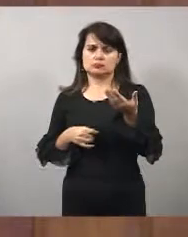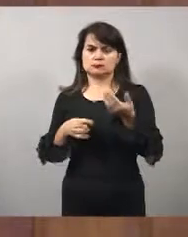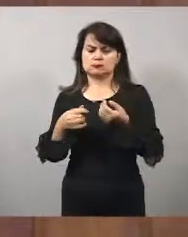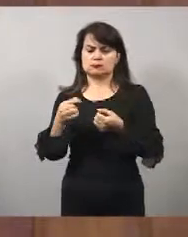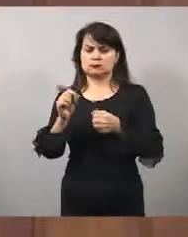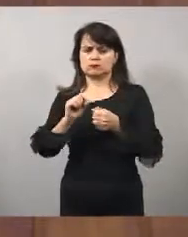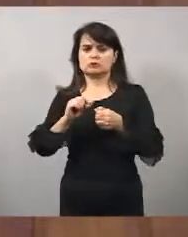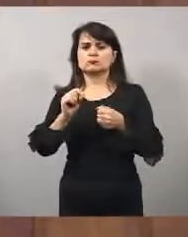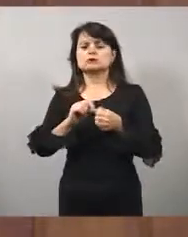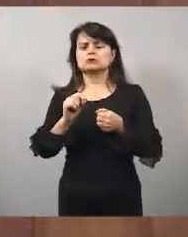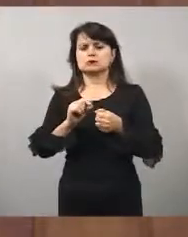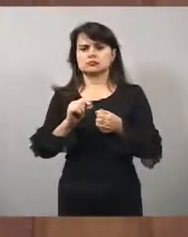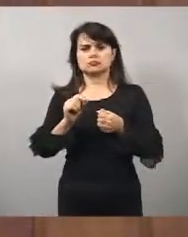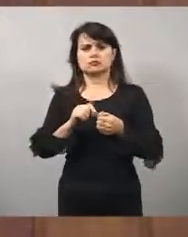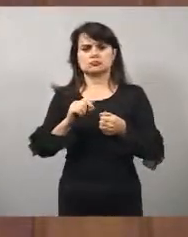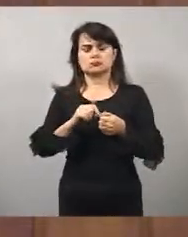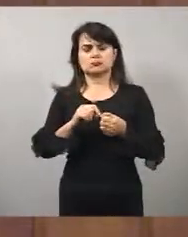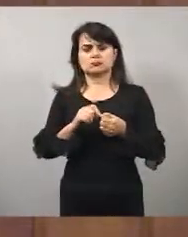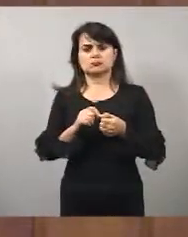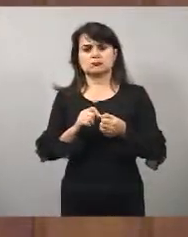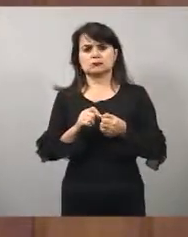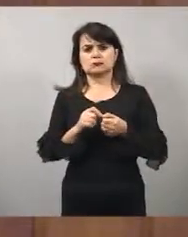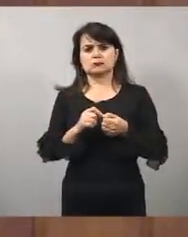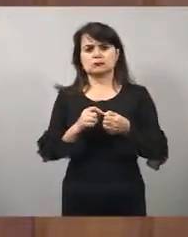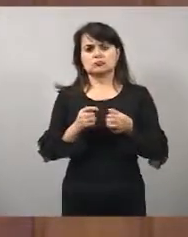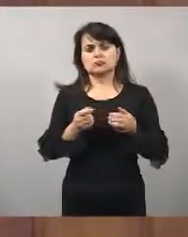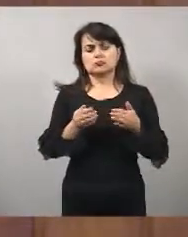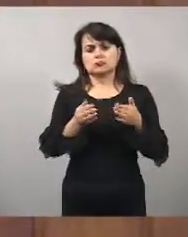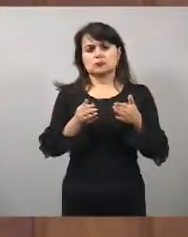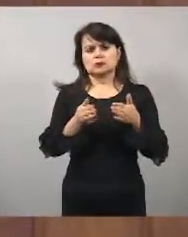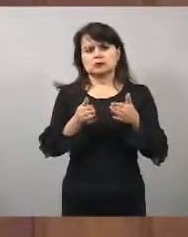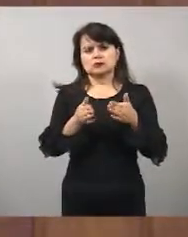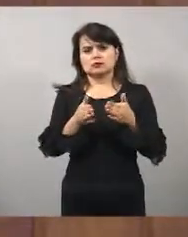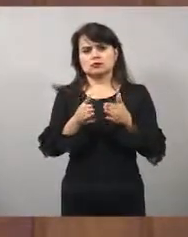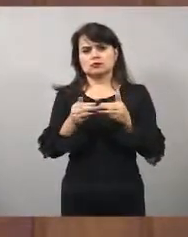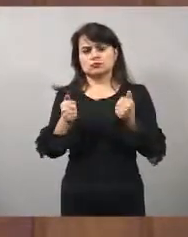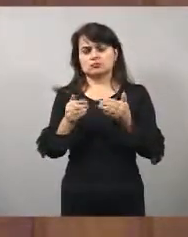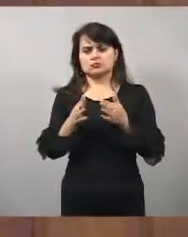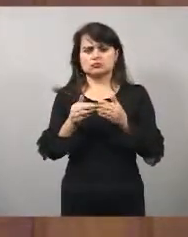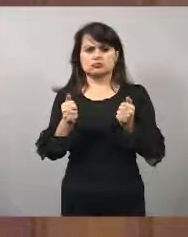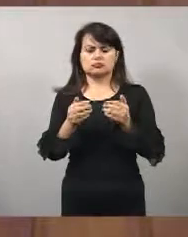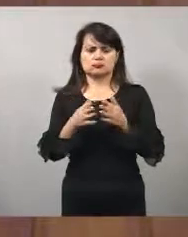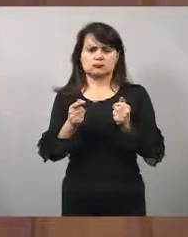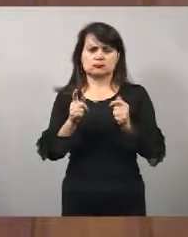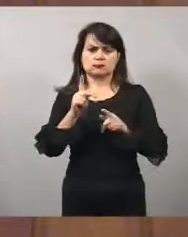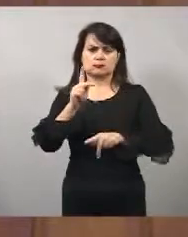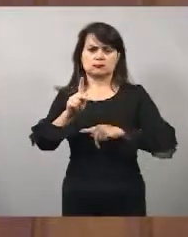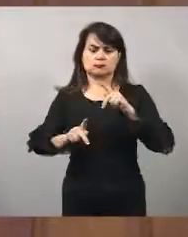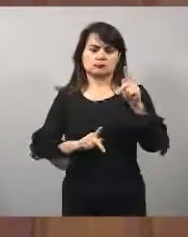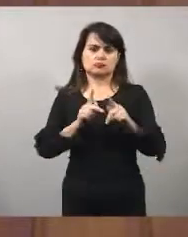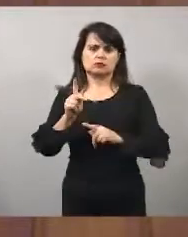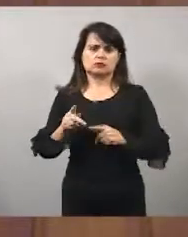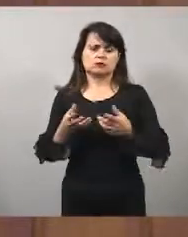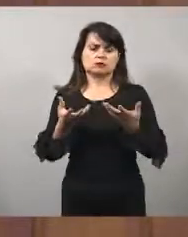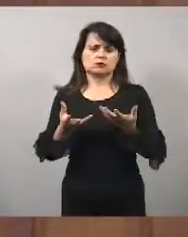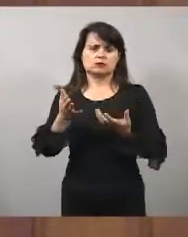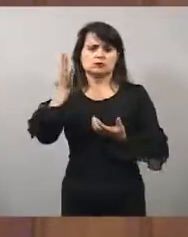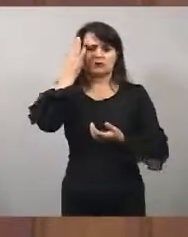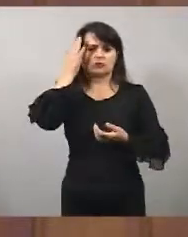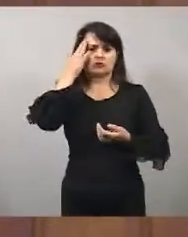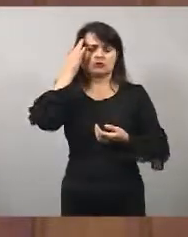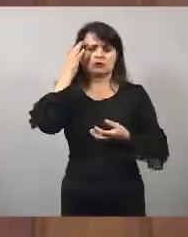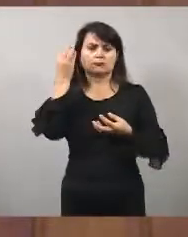ao pedido aí de como se encontram as obras, né? Como que se dá a questão dessa continuidade